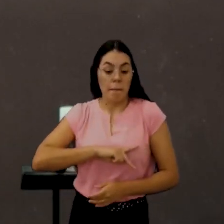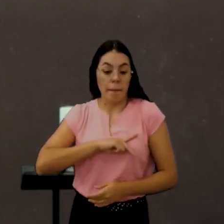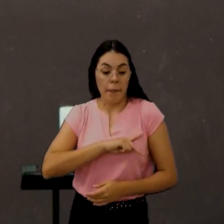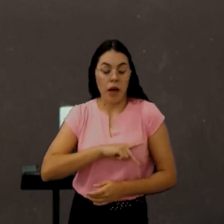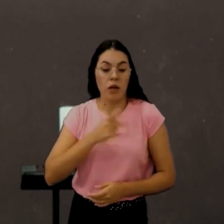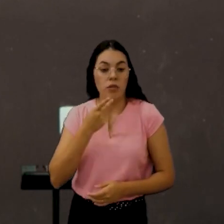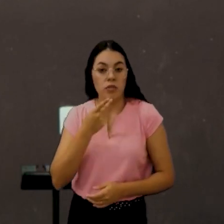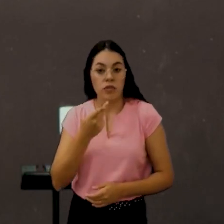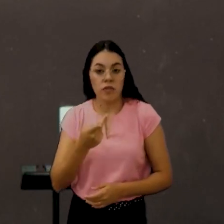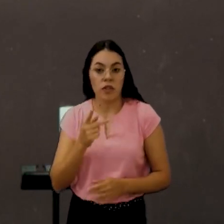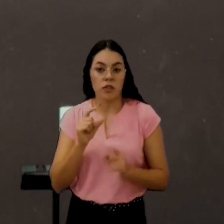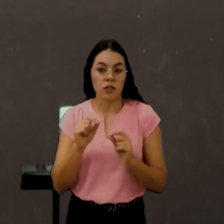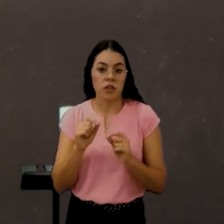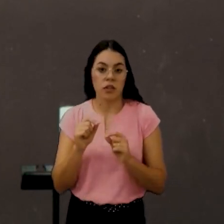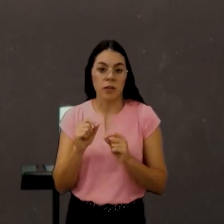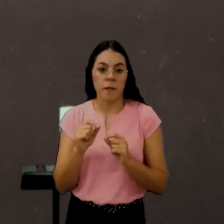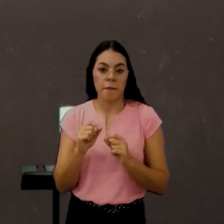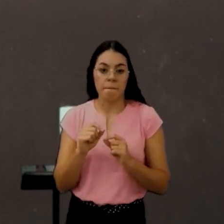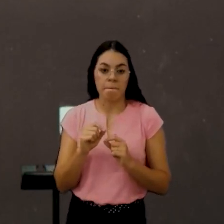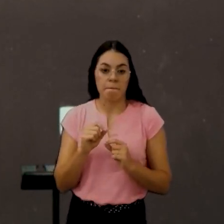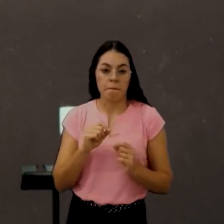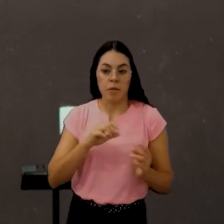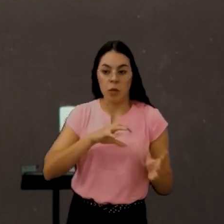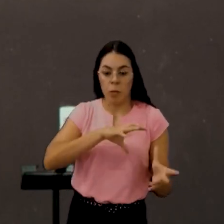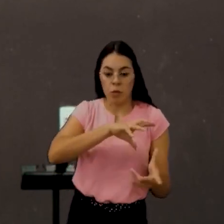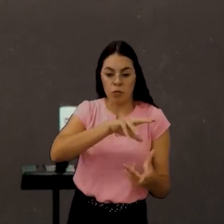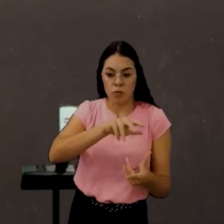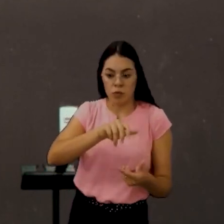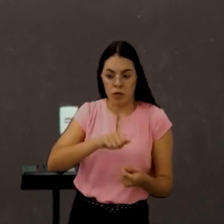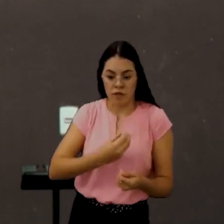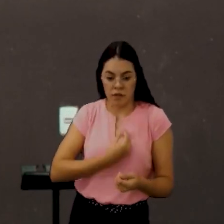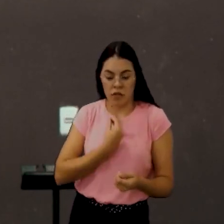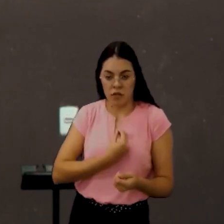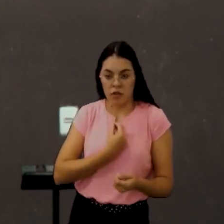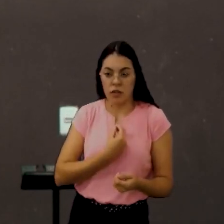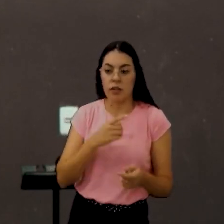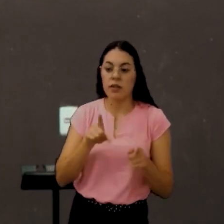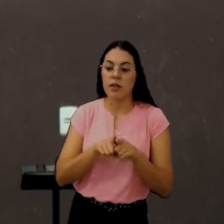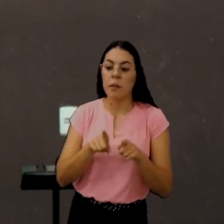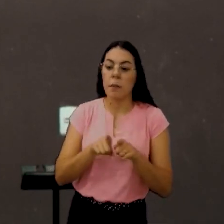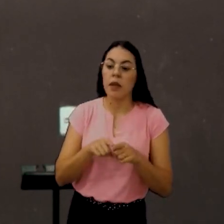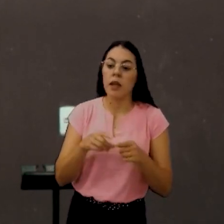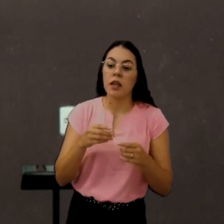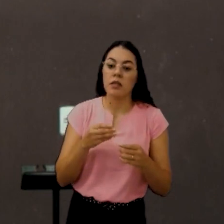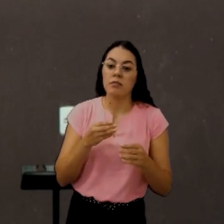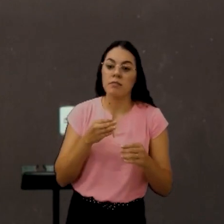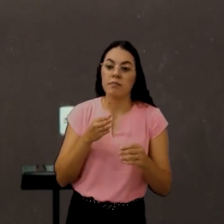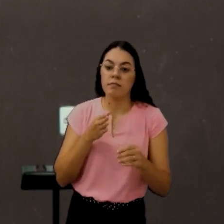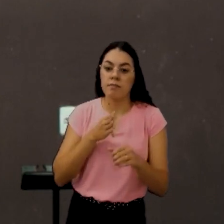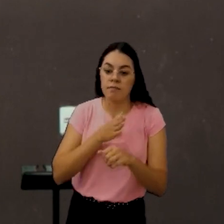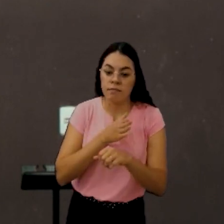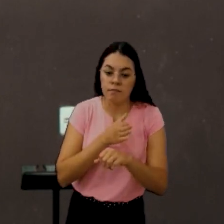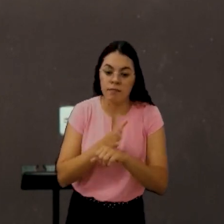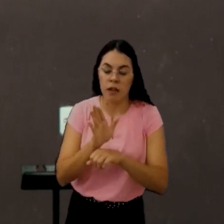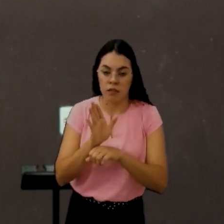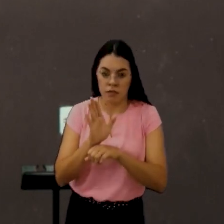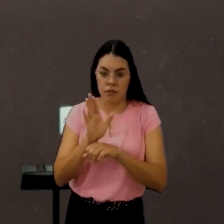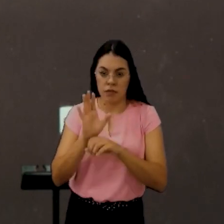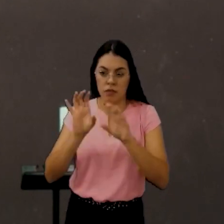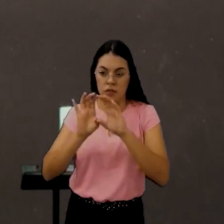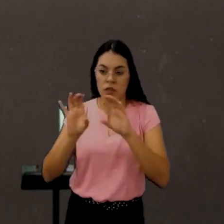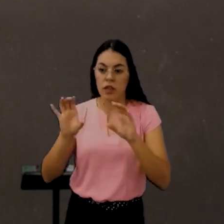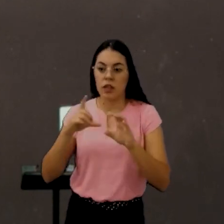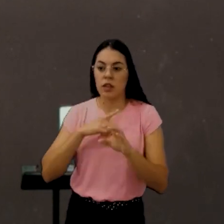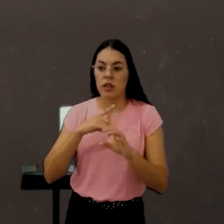falando sobre a nossa condição nesse mundo e a nossa partida para lá. Tivemos essa semana a